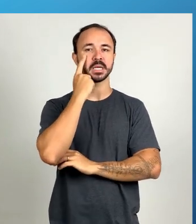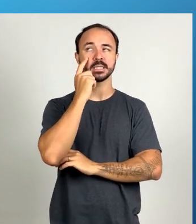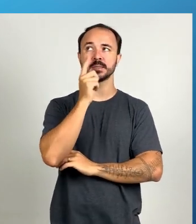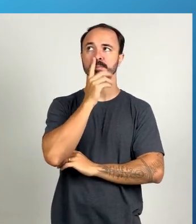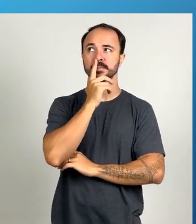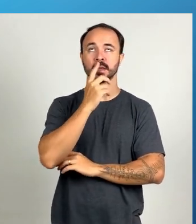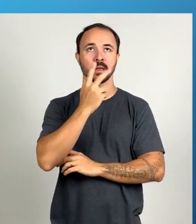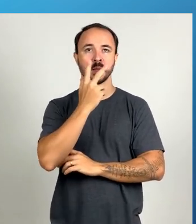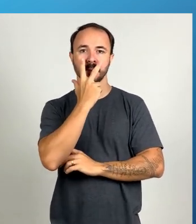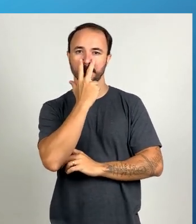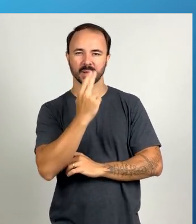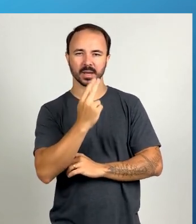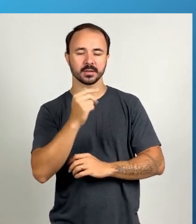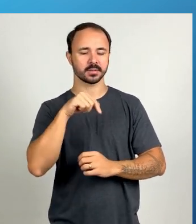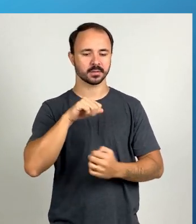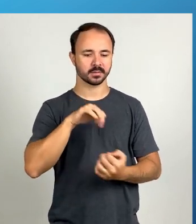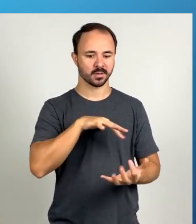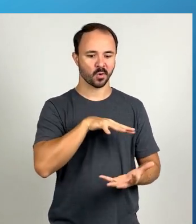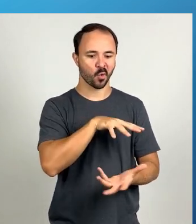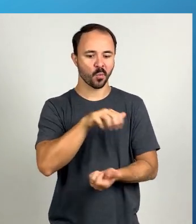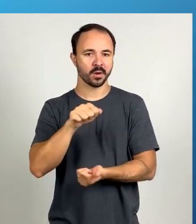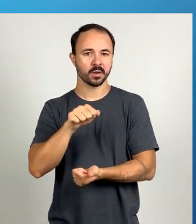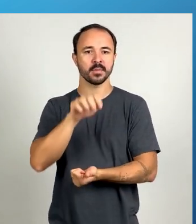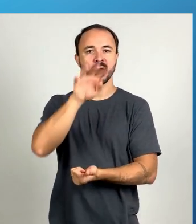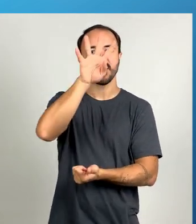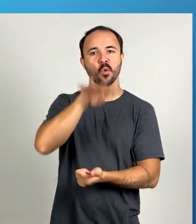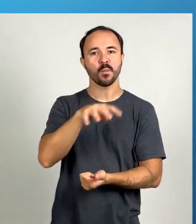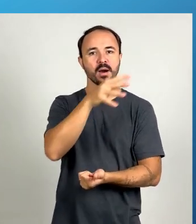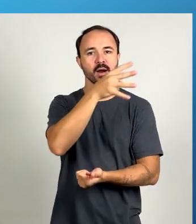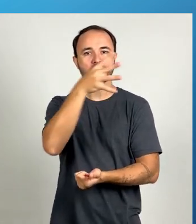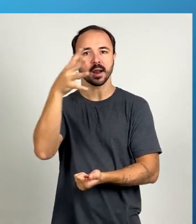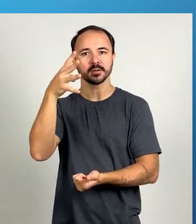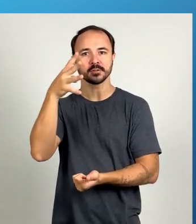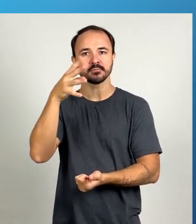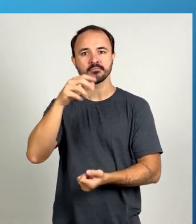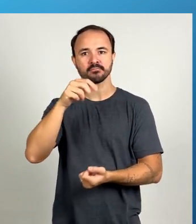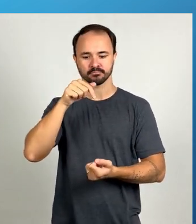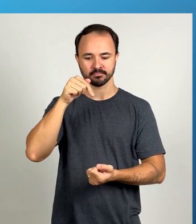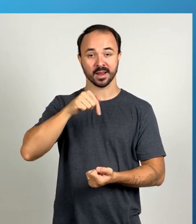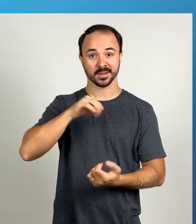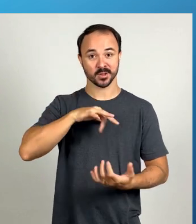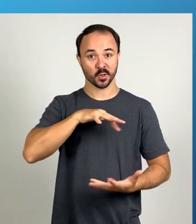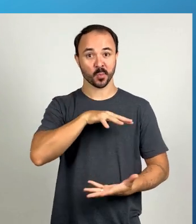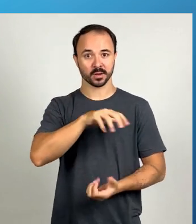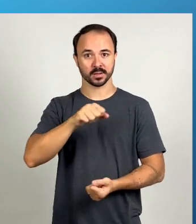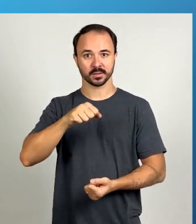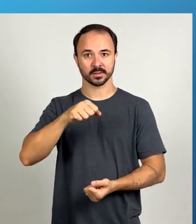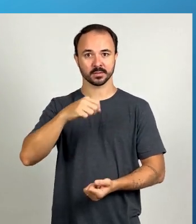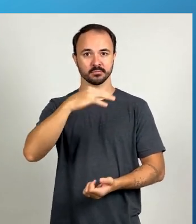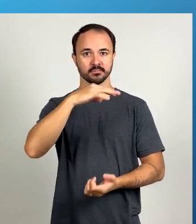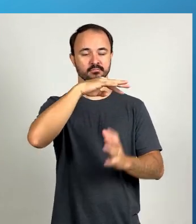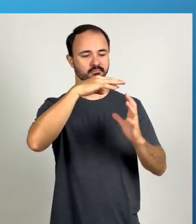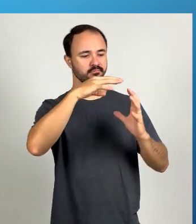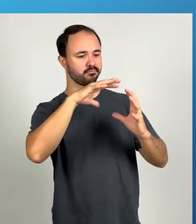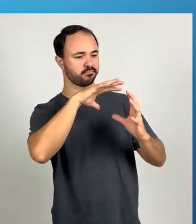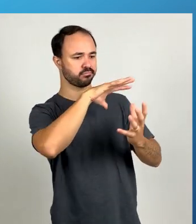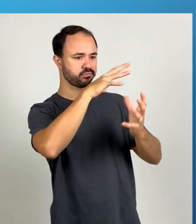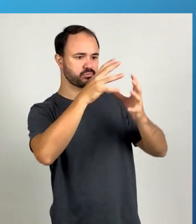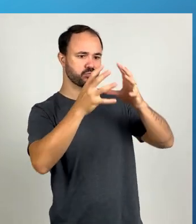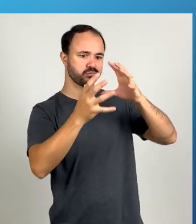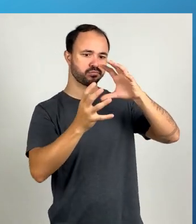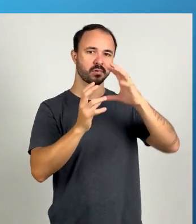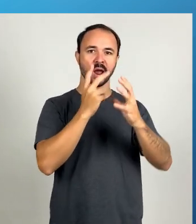gigante que envolve a Terra. Quase parecido com essa imagem aqui, uma grade, uma gaiola. Tipo aquelas do circo que tem